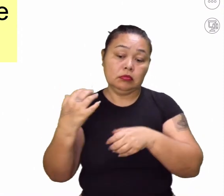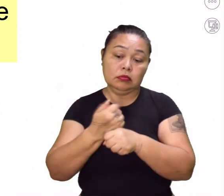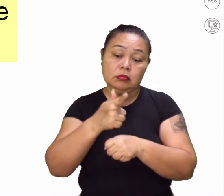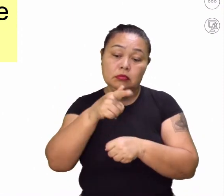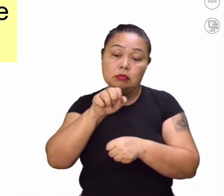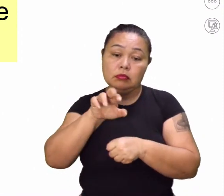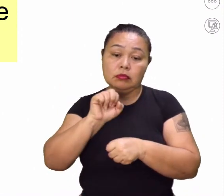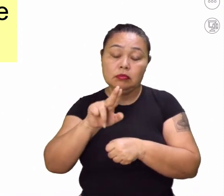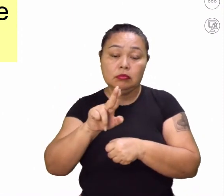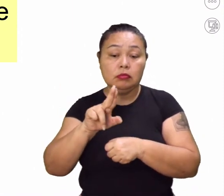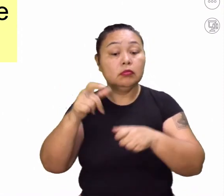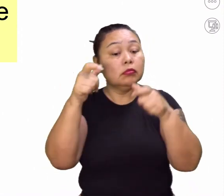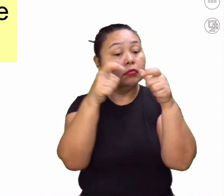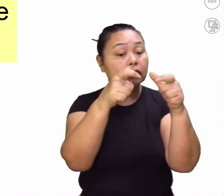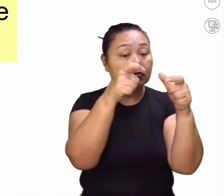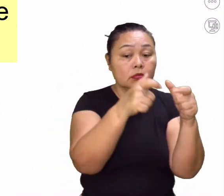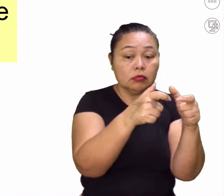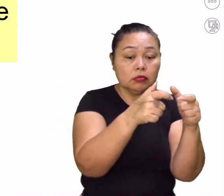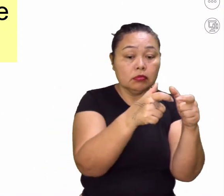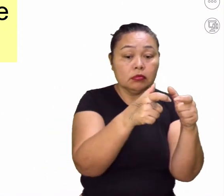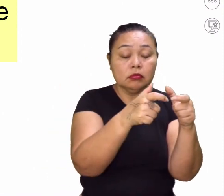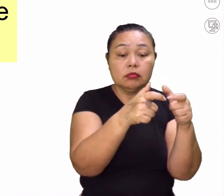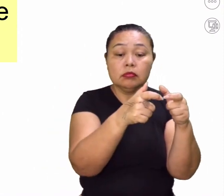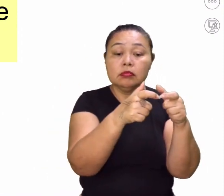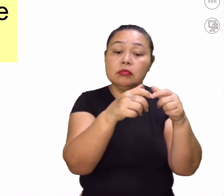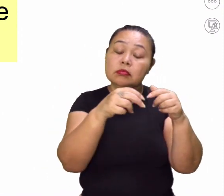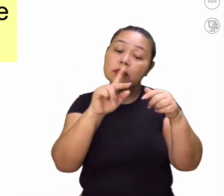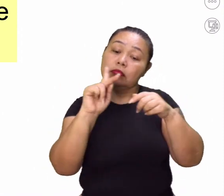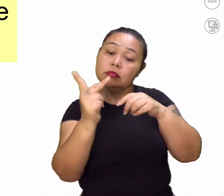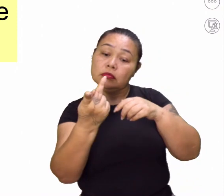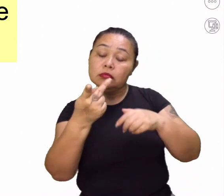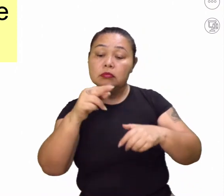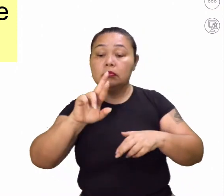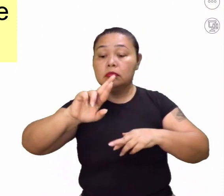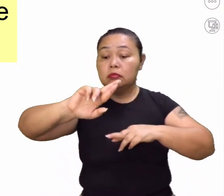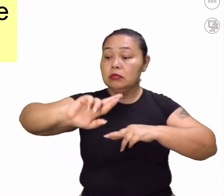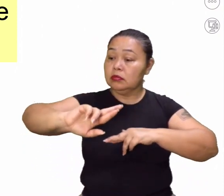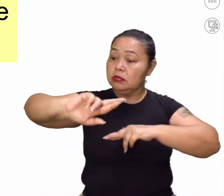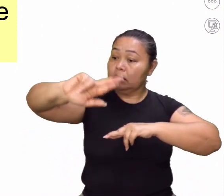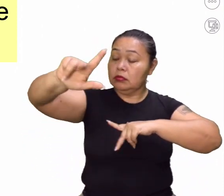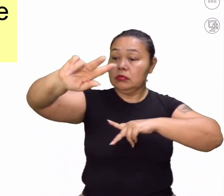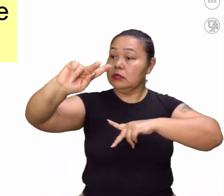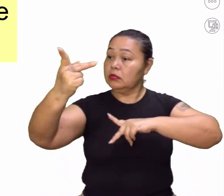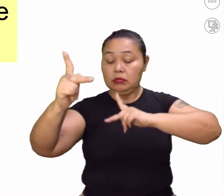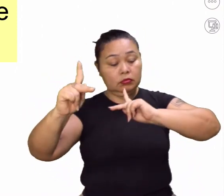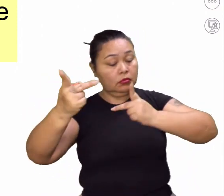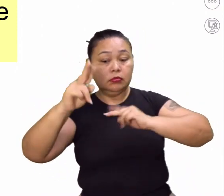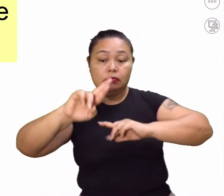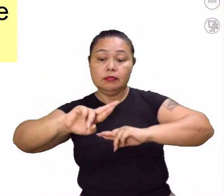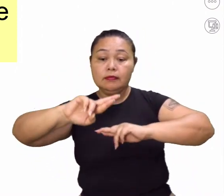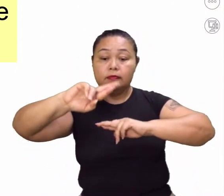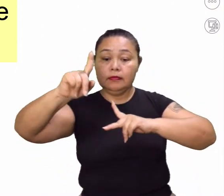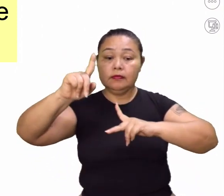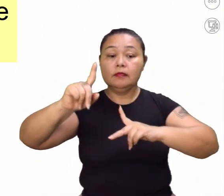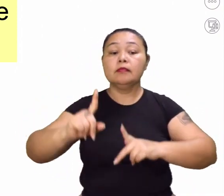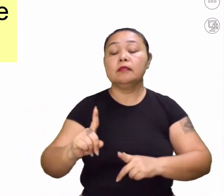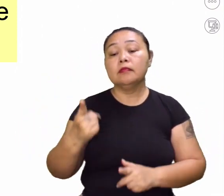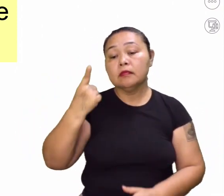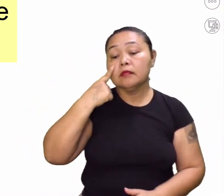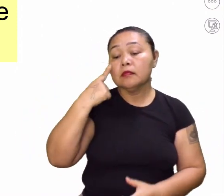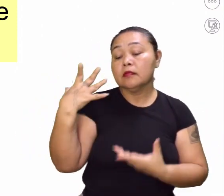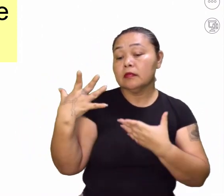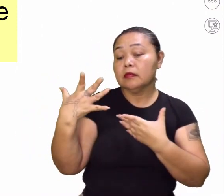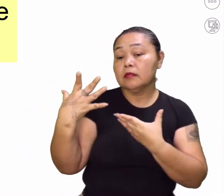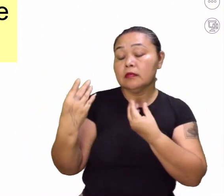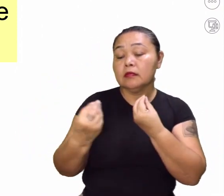os graus das localidades se estiverem em hemisférios diferentes. Agora está mostrando aí como